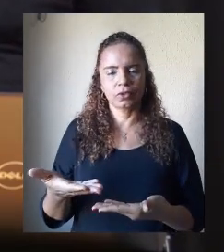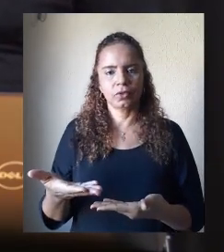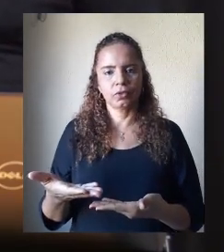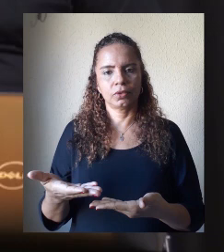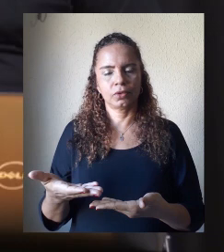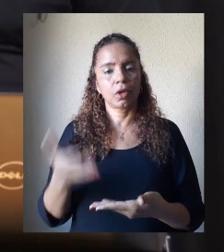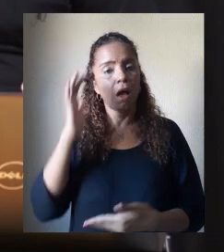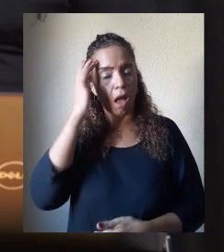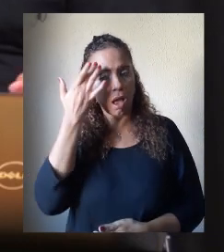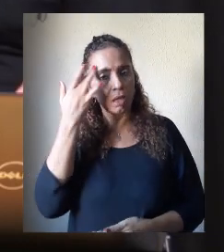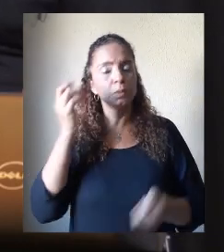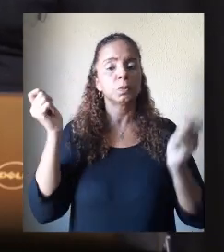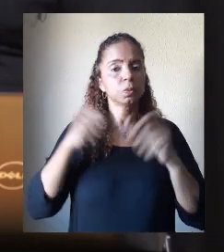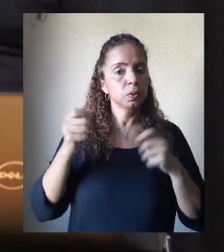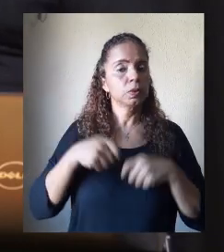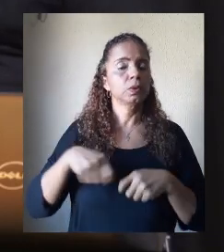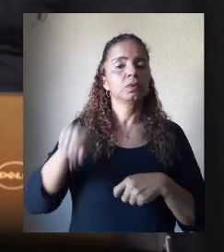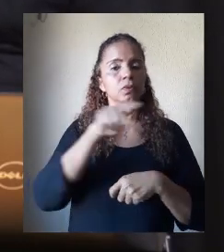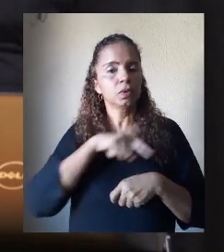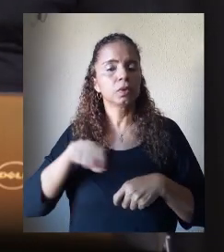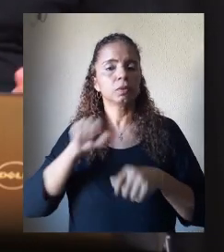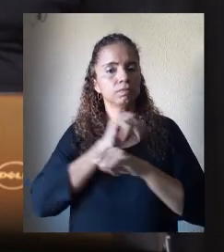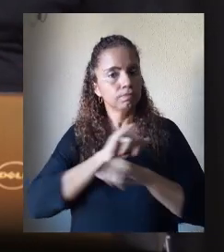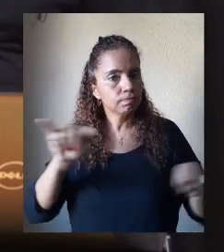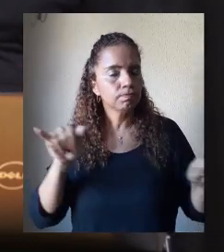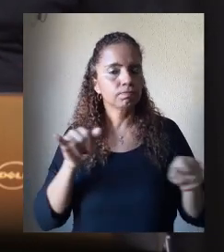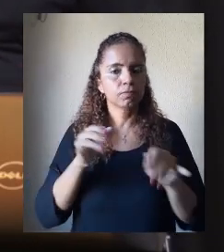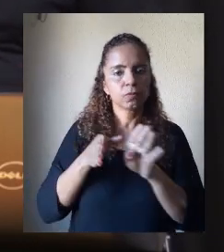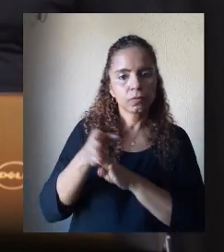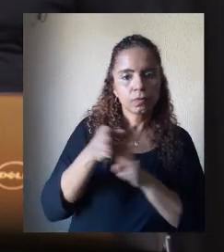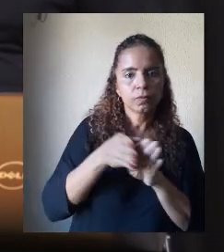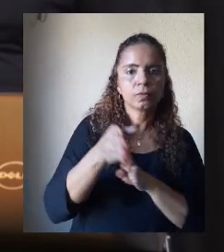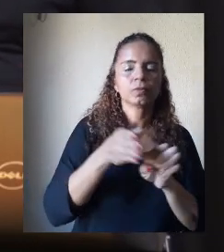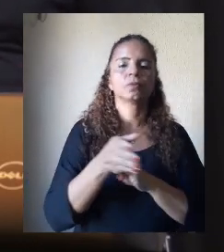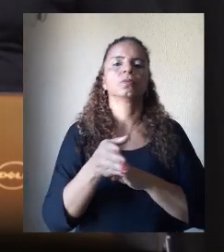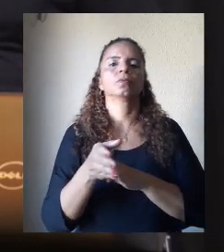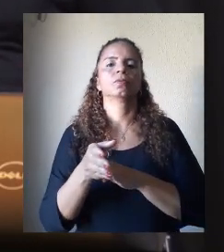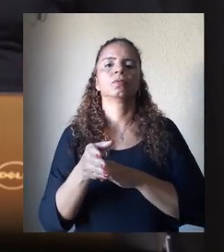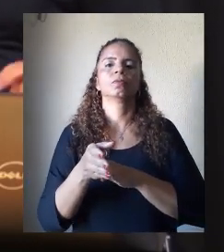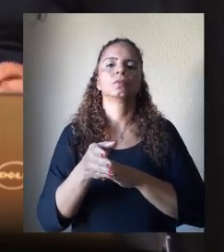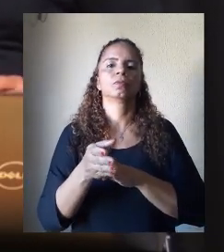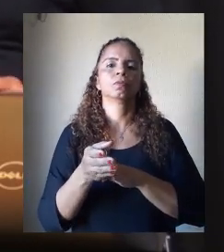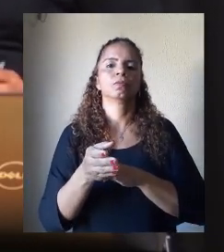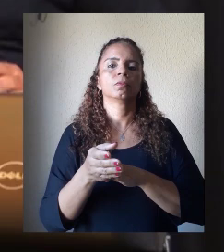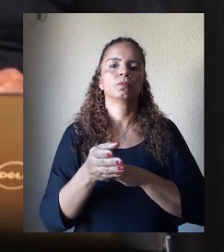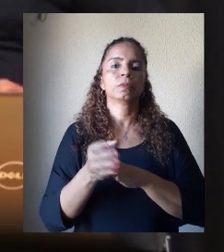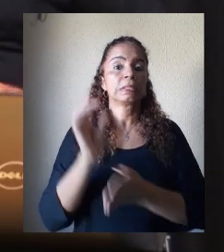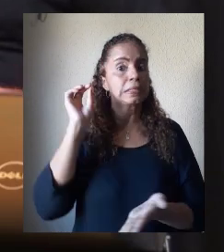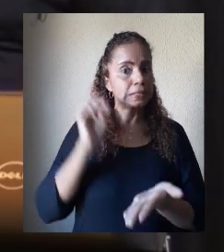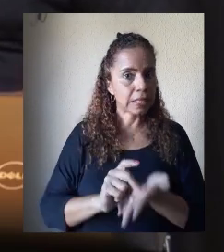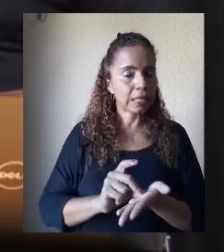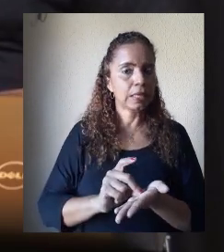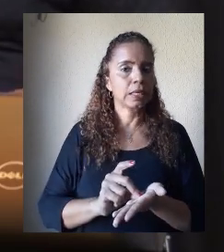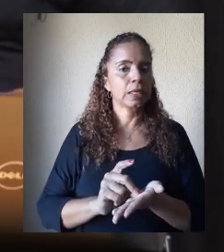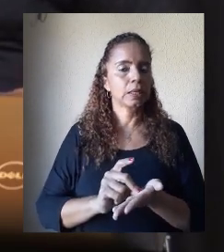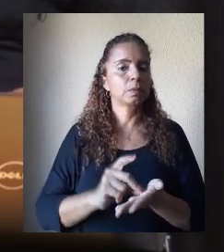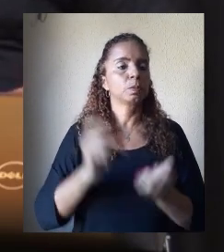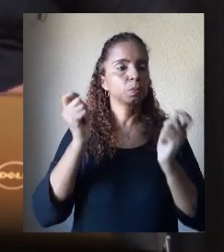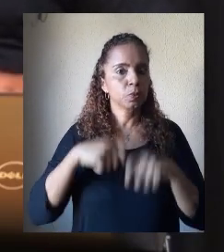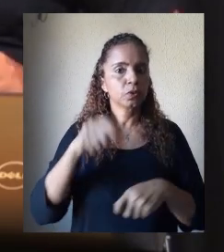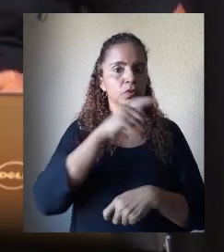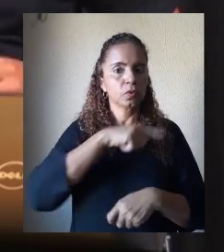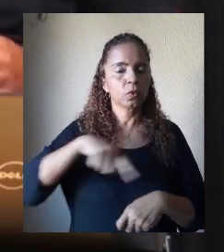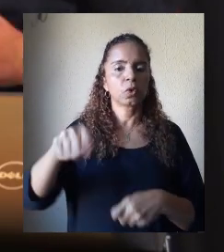Eu acho que o máximo de informação, de credibilidade, né, que nós pudermos